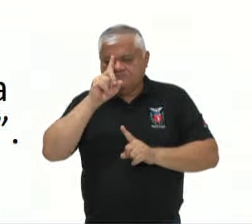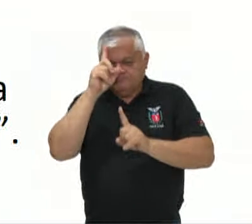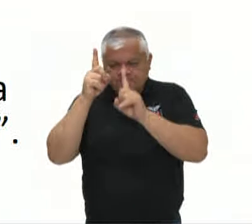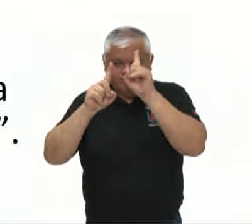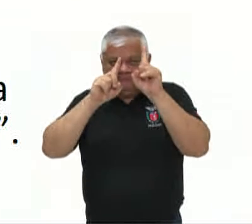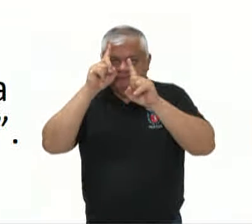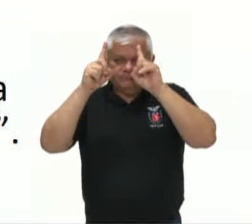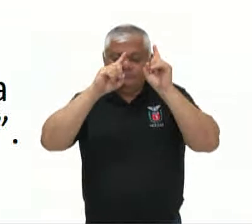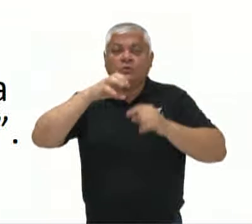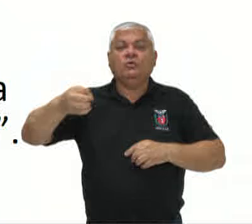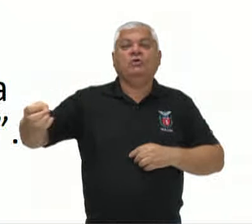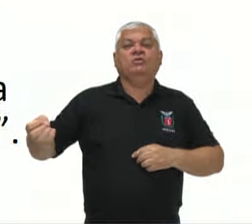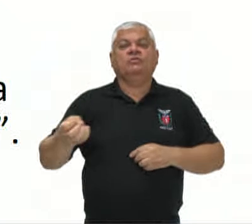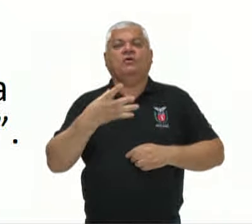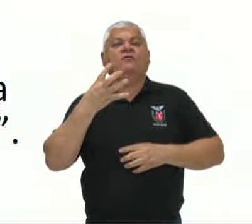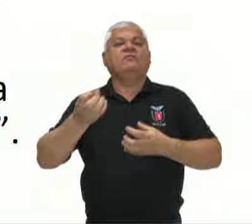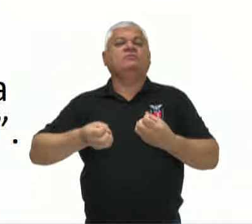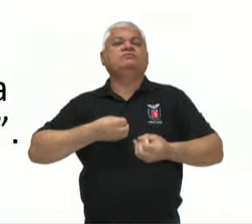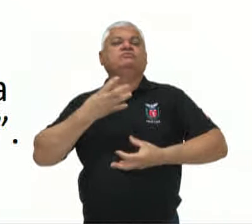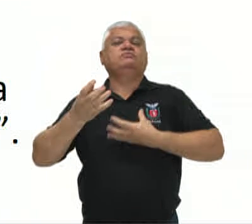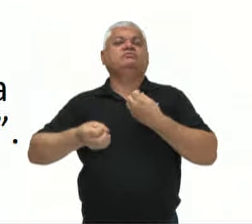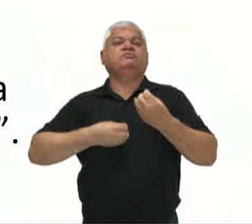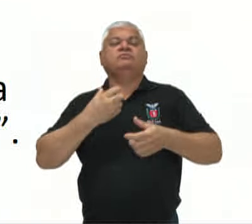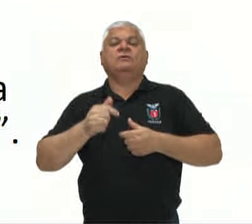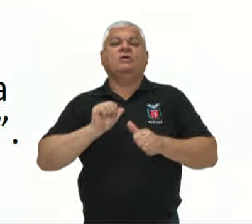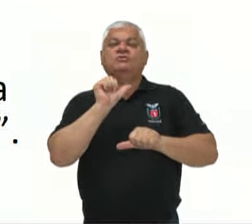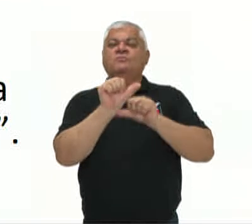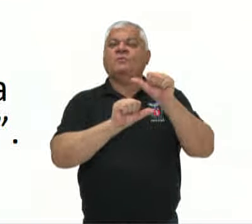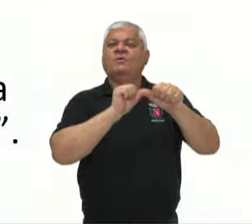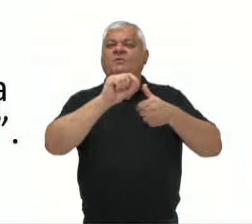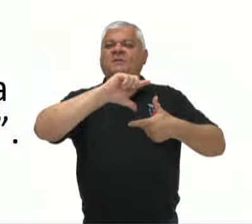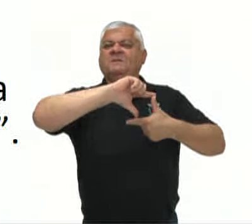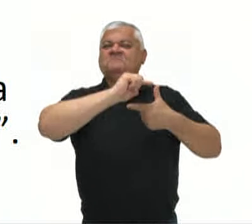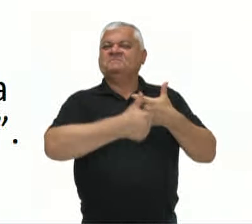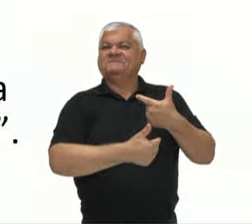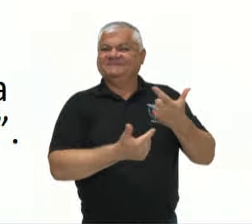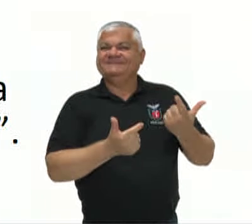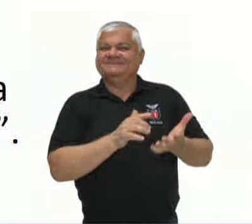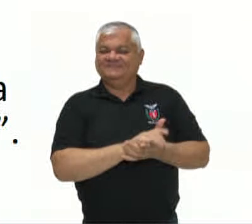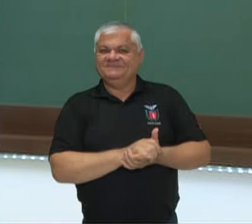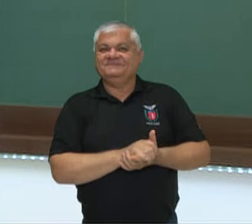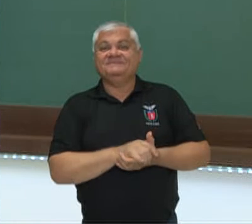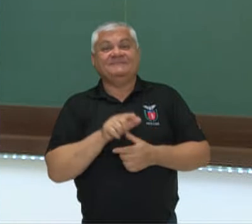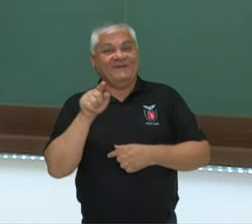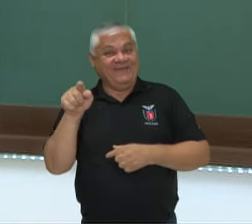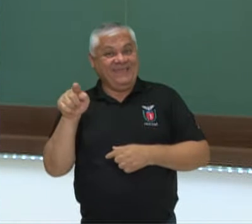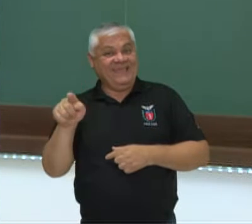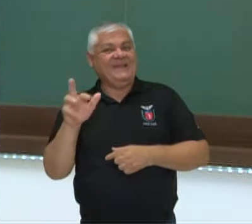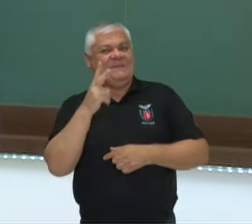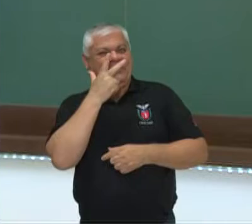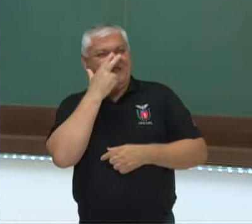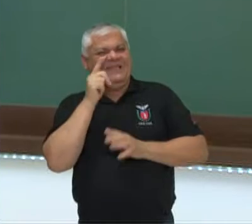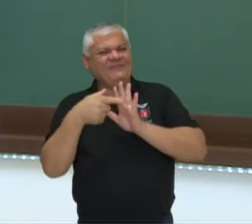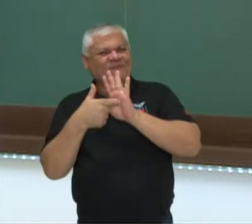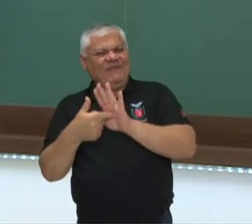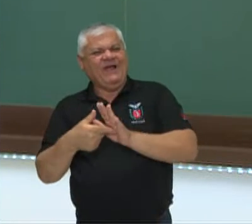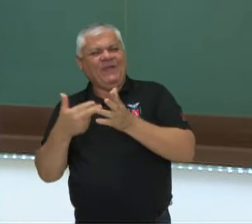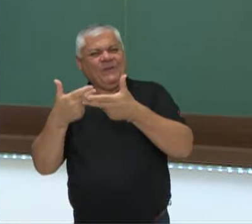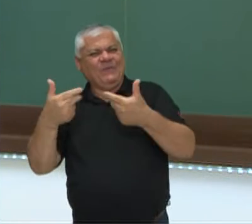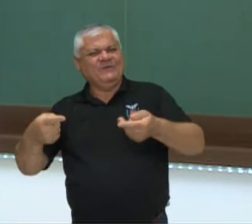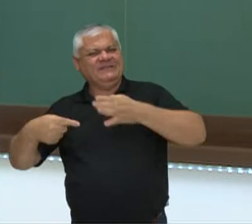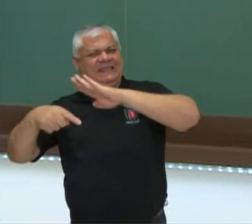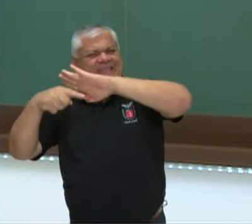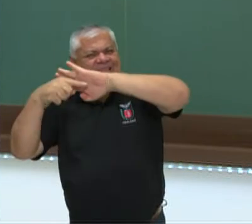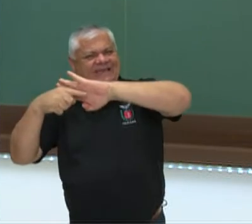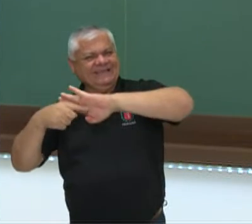expressividade poética e o desconcerto existencial, né? Há uma certa negatividade, como dizem